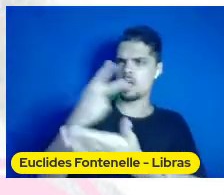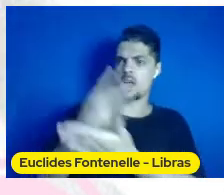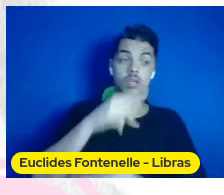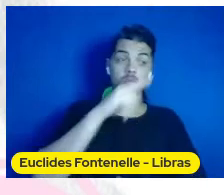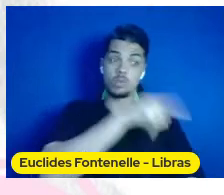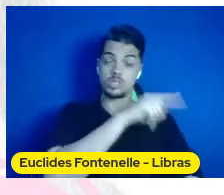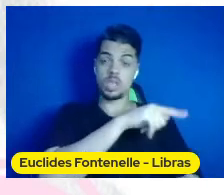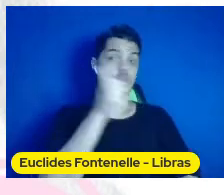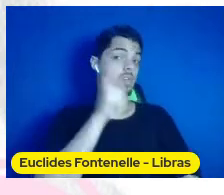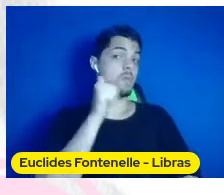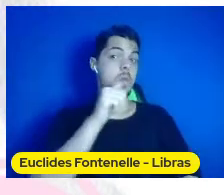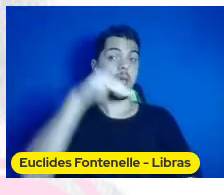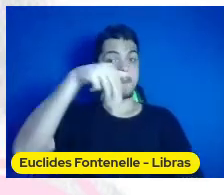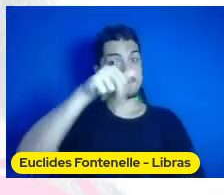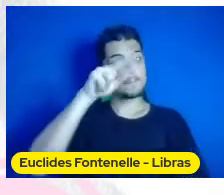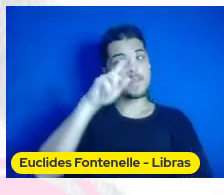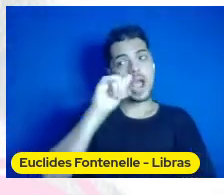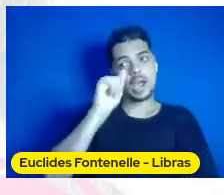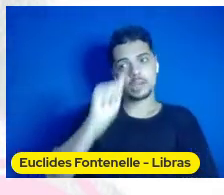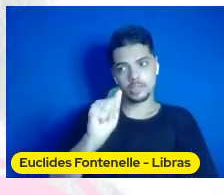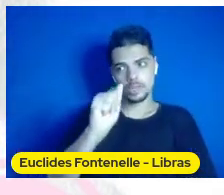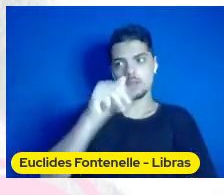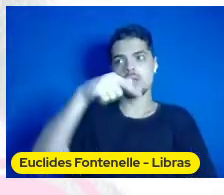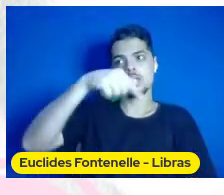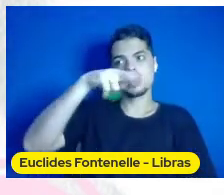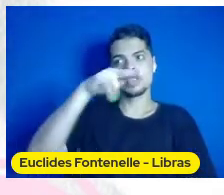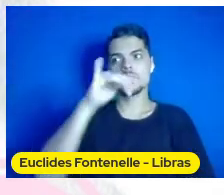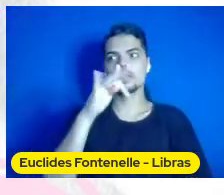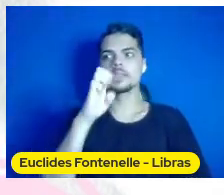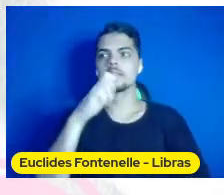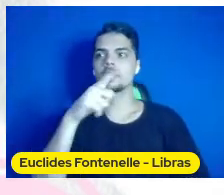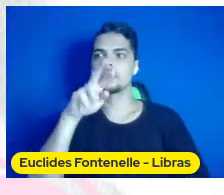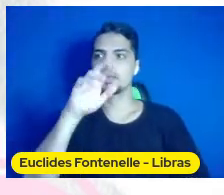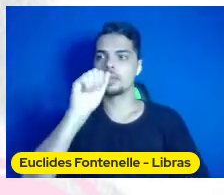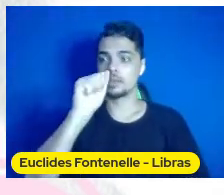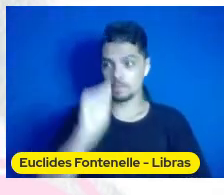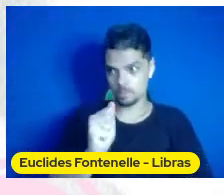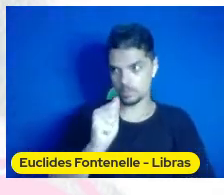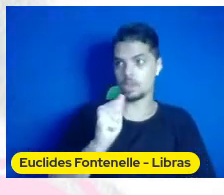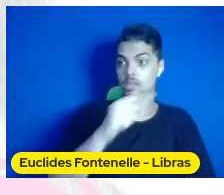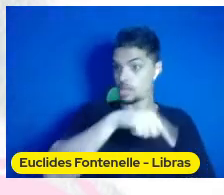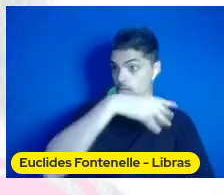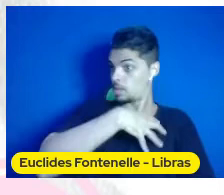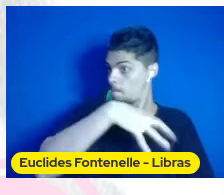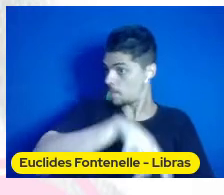história que nos é vendida, né? Que nos é quase que imposta